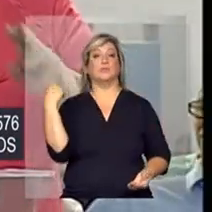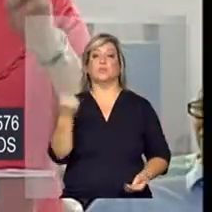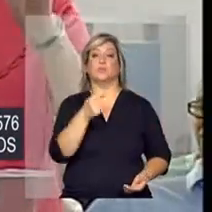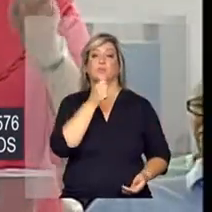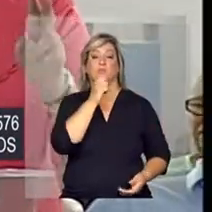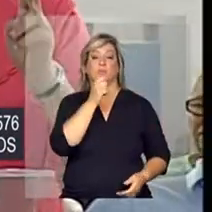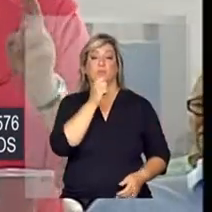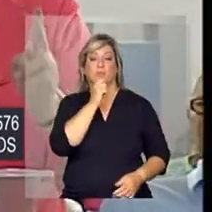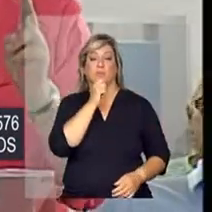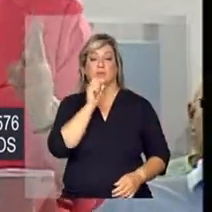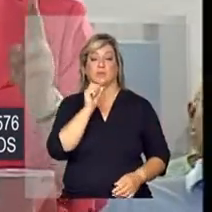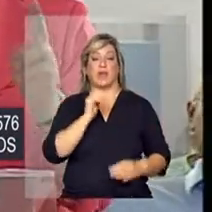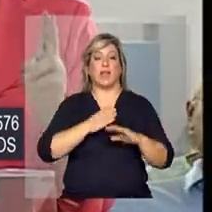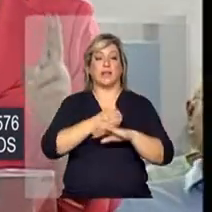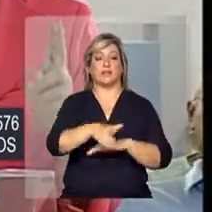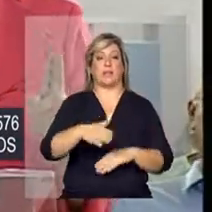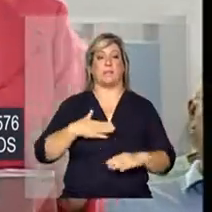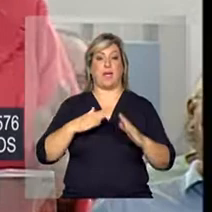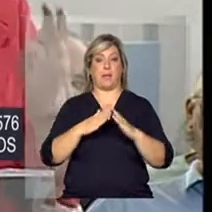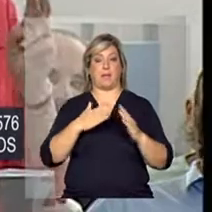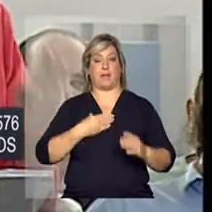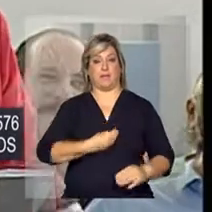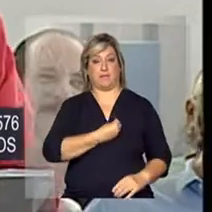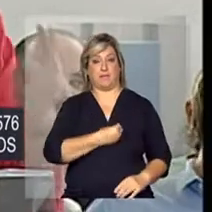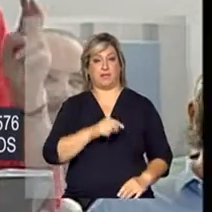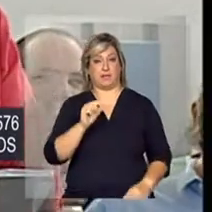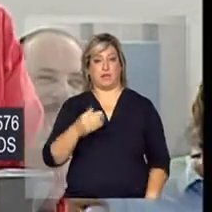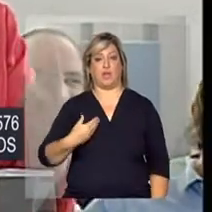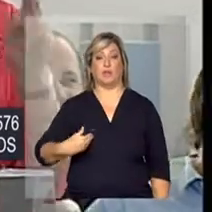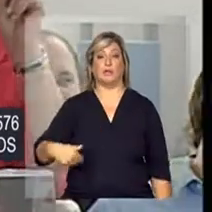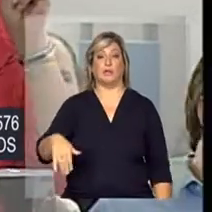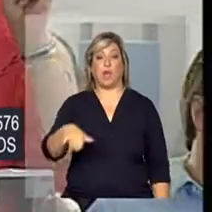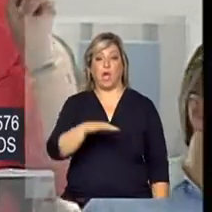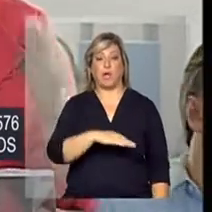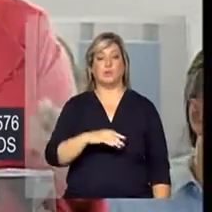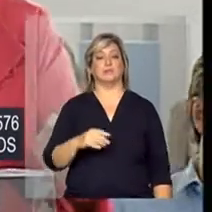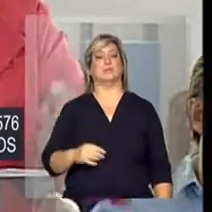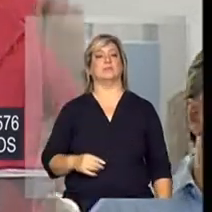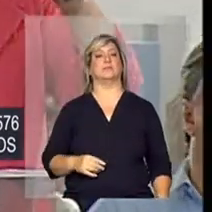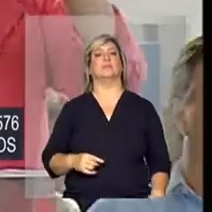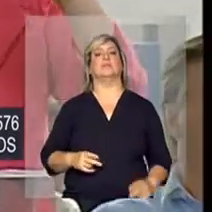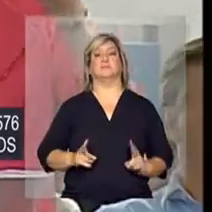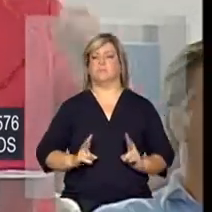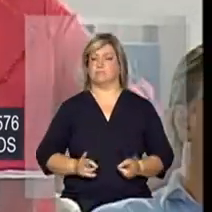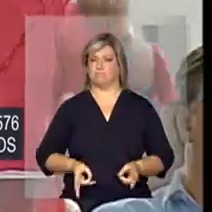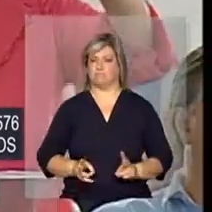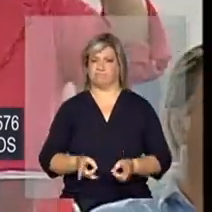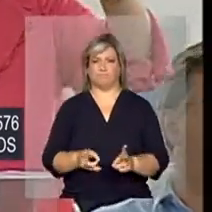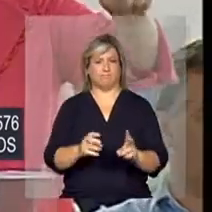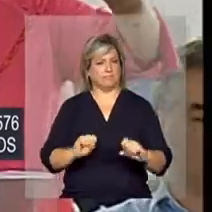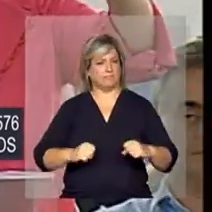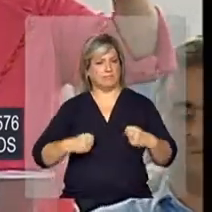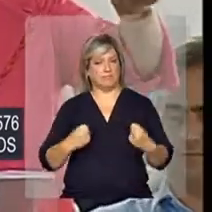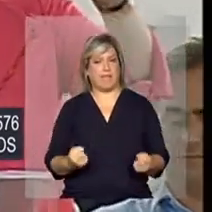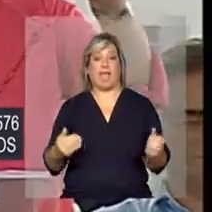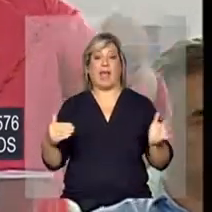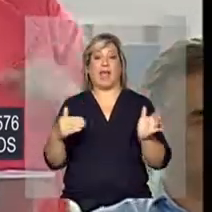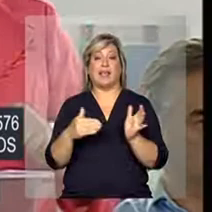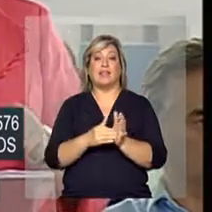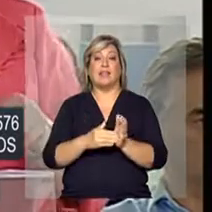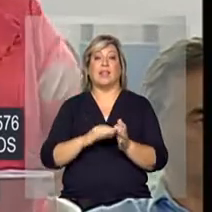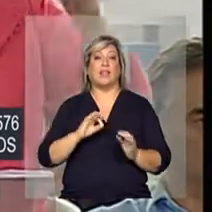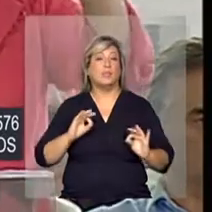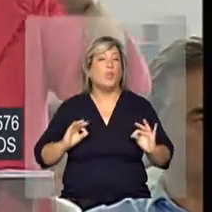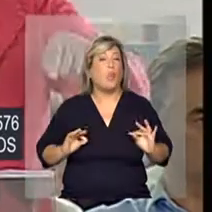acesso ao Minha Casa Minha Vida, que nós não descansaremos até que o último